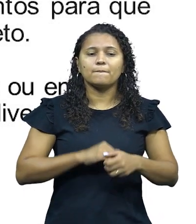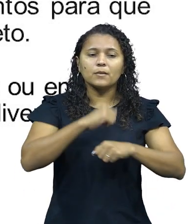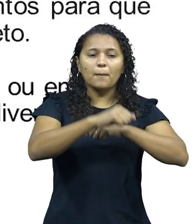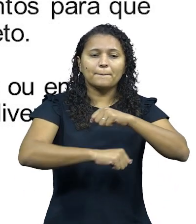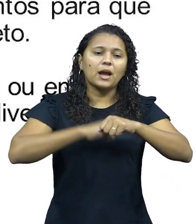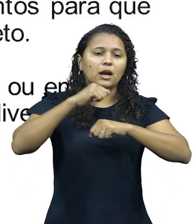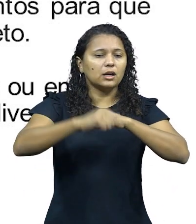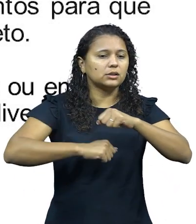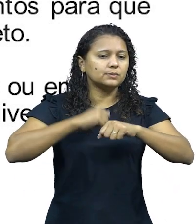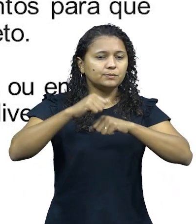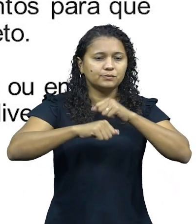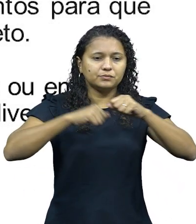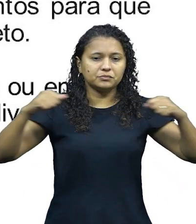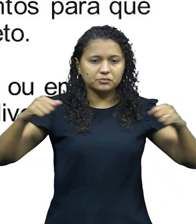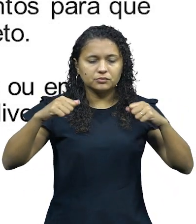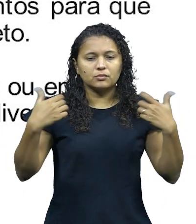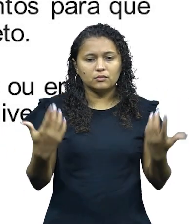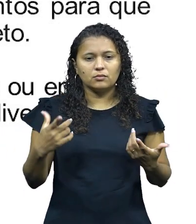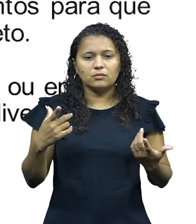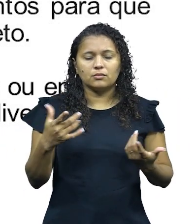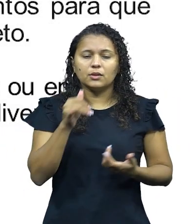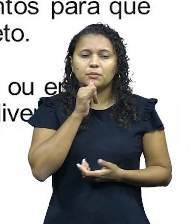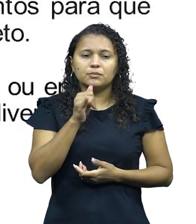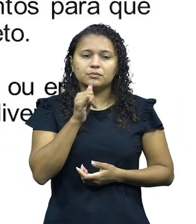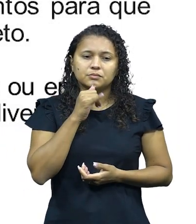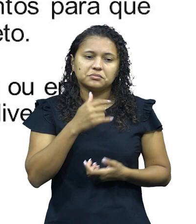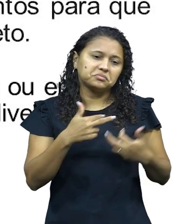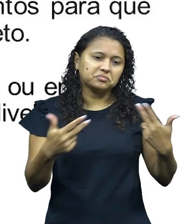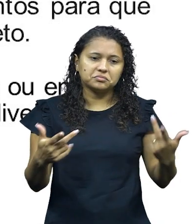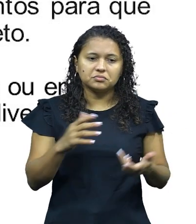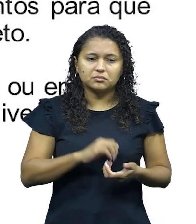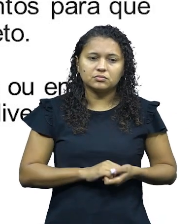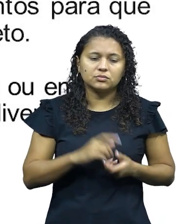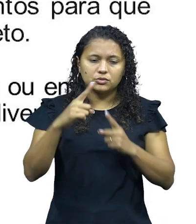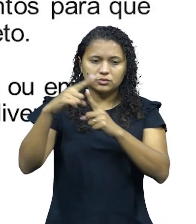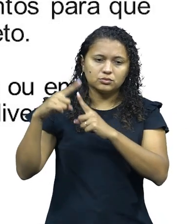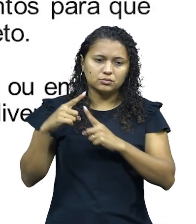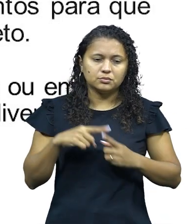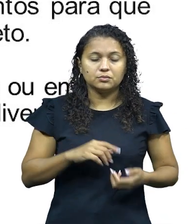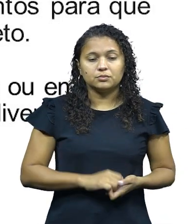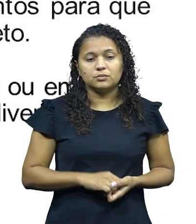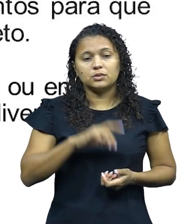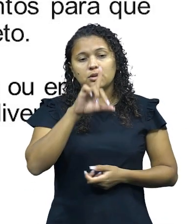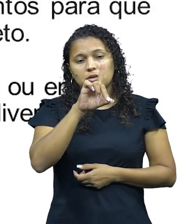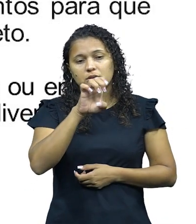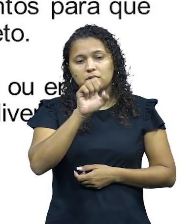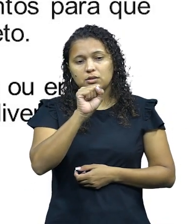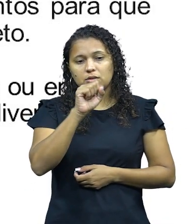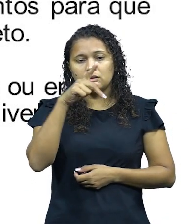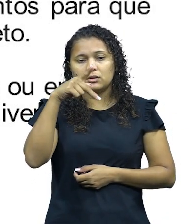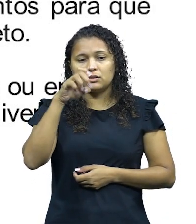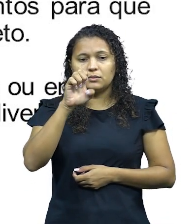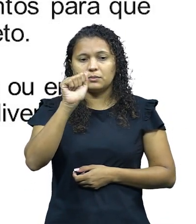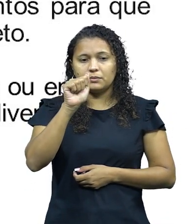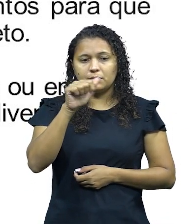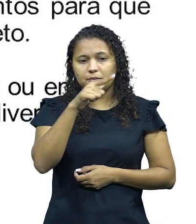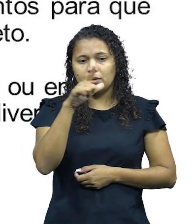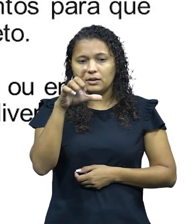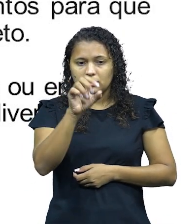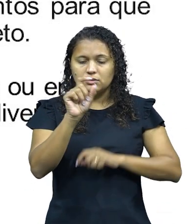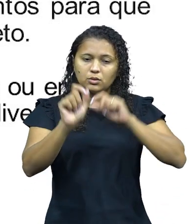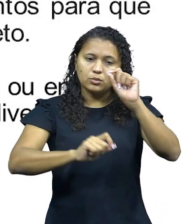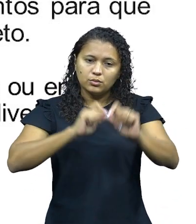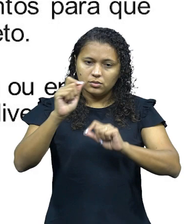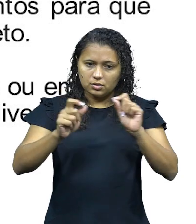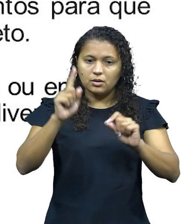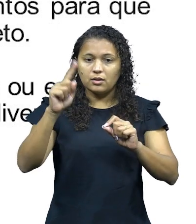amarração da mercadoria. Normalmente, containers aqui que a gente está tratando. E a despeação? É o contrário da